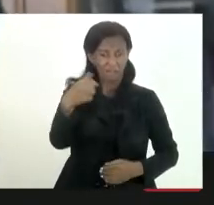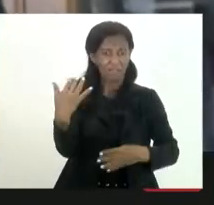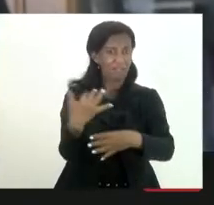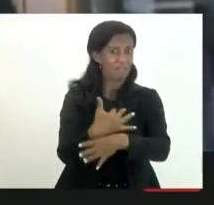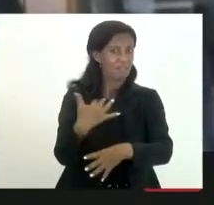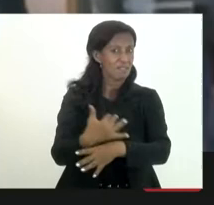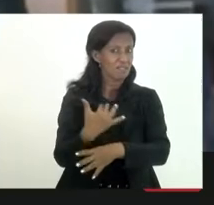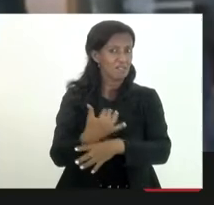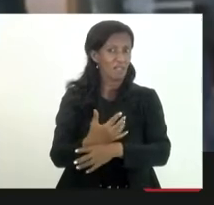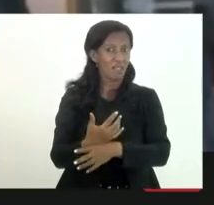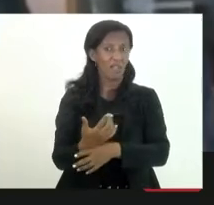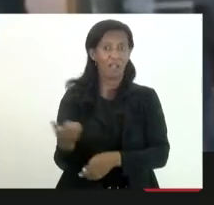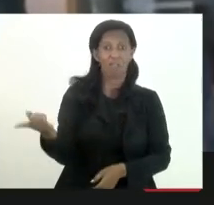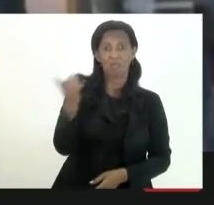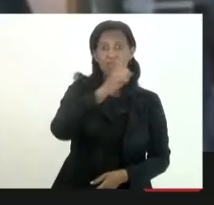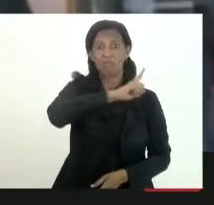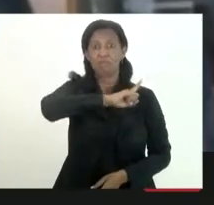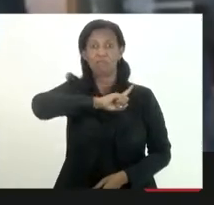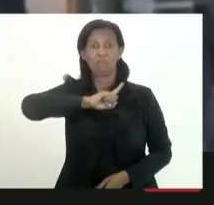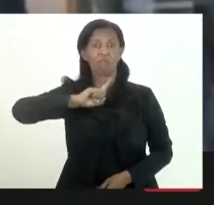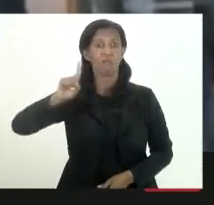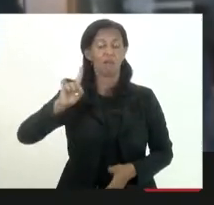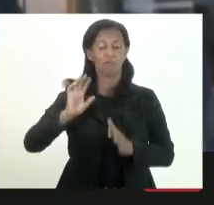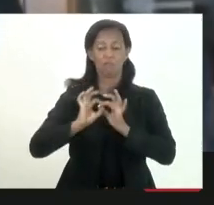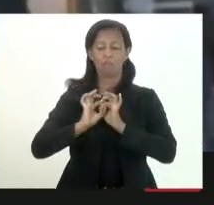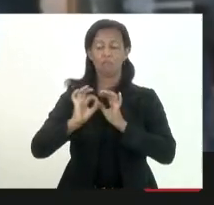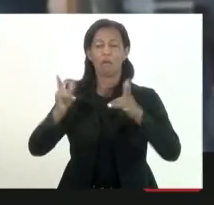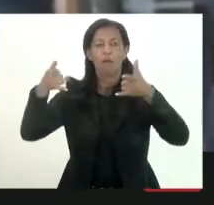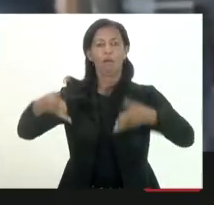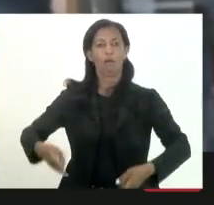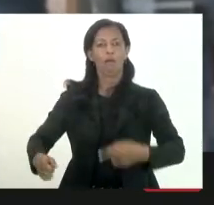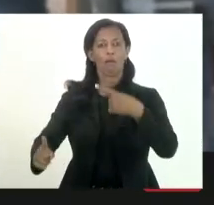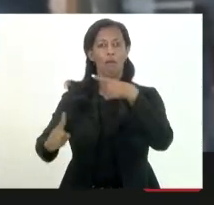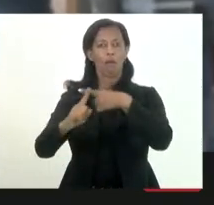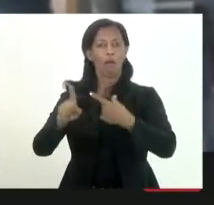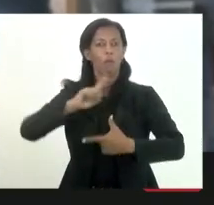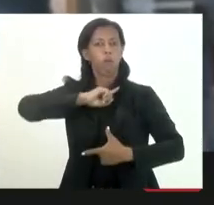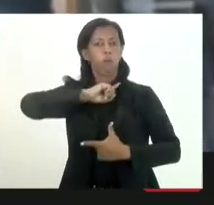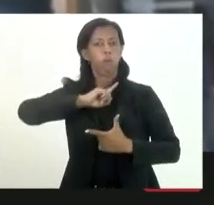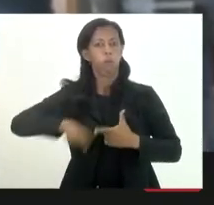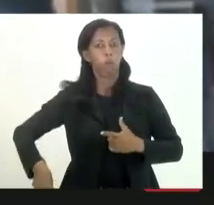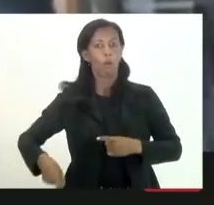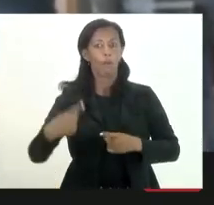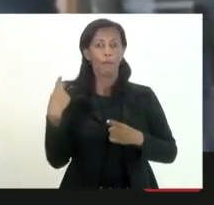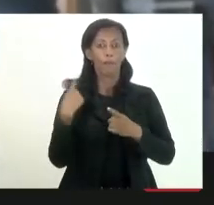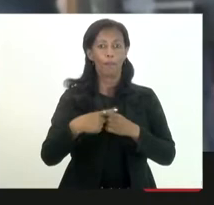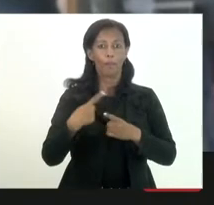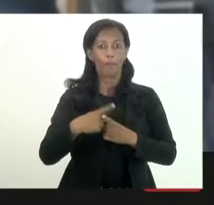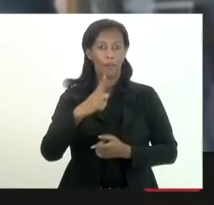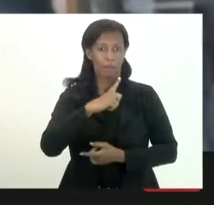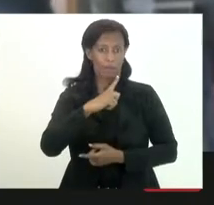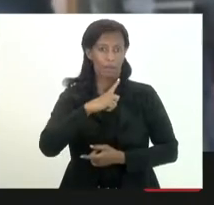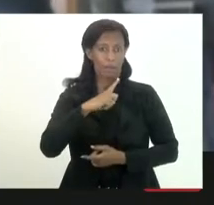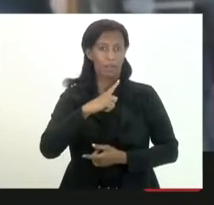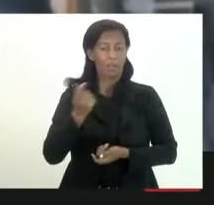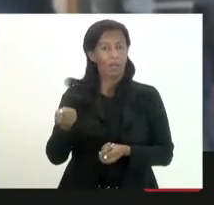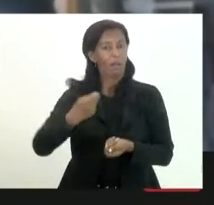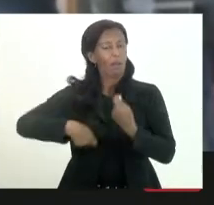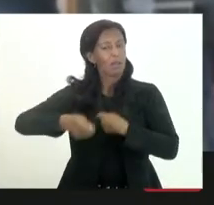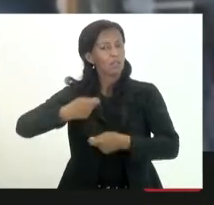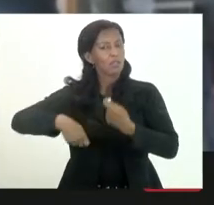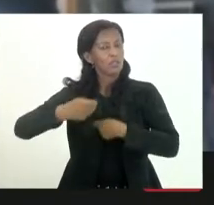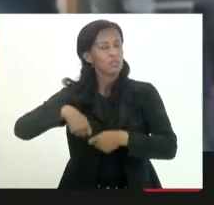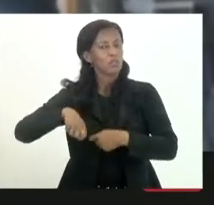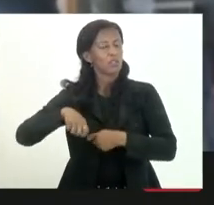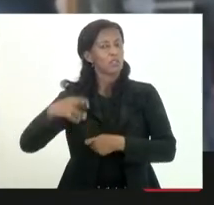cidade, não seria autorizado o enterro naquele cemitério, porque tinha uma administração